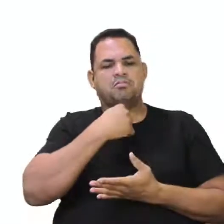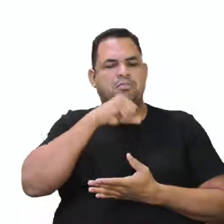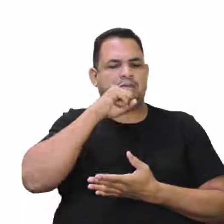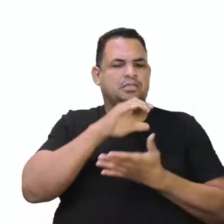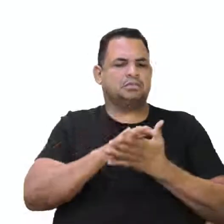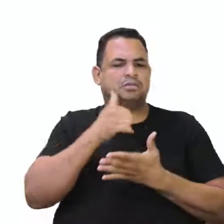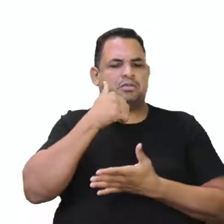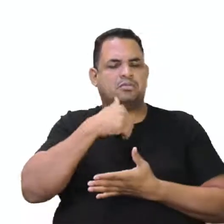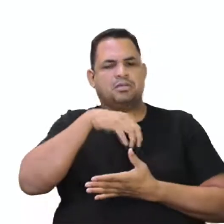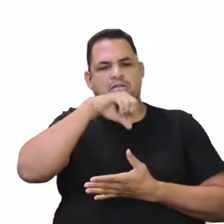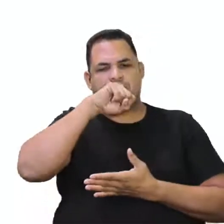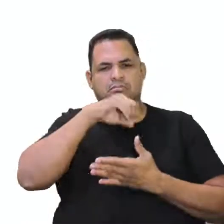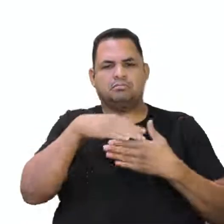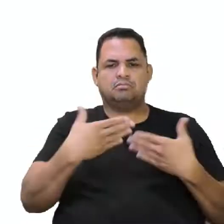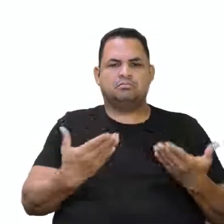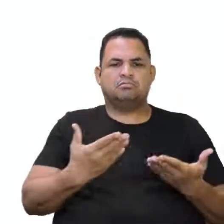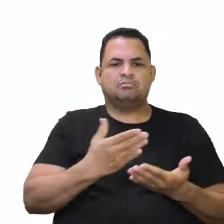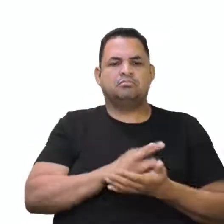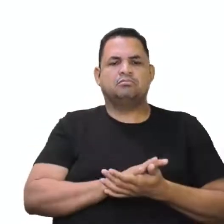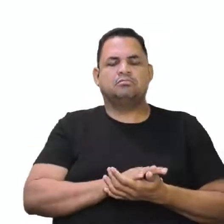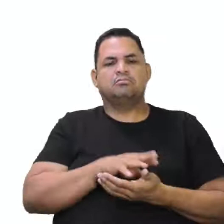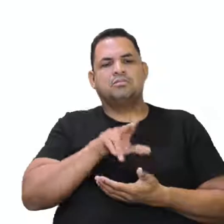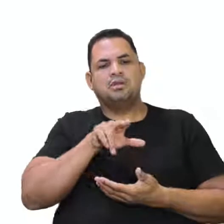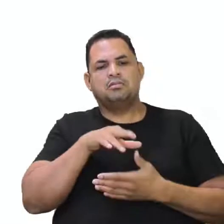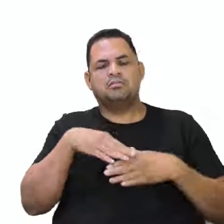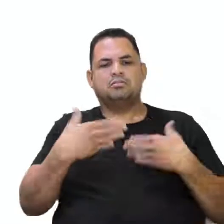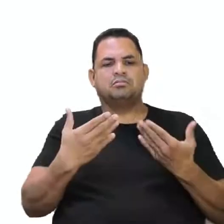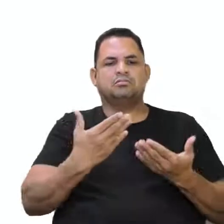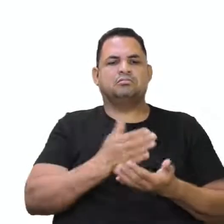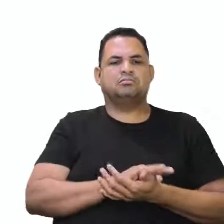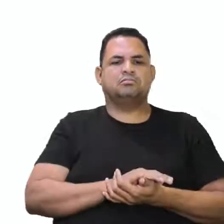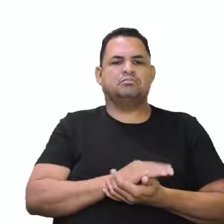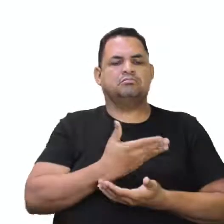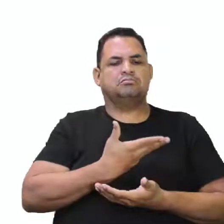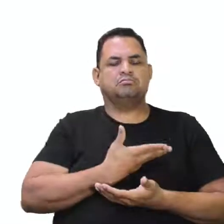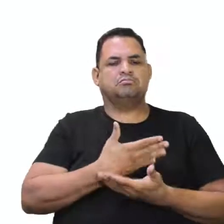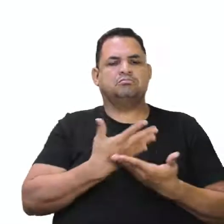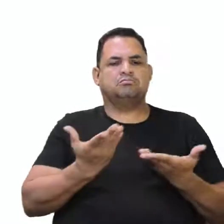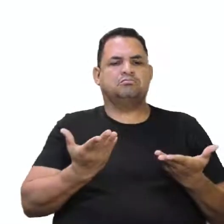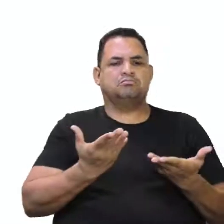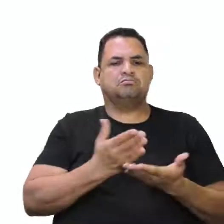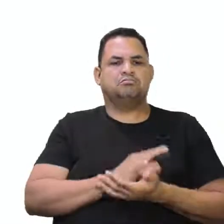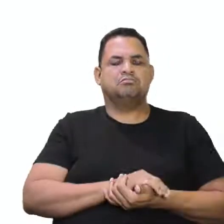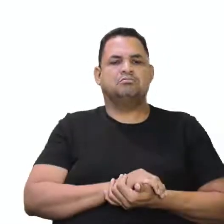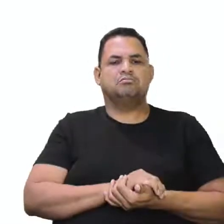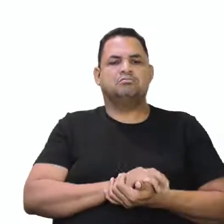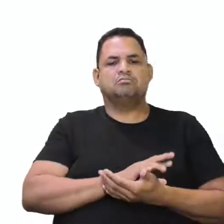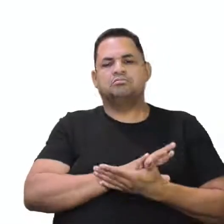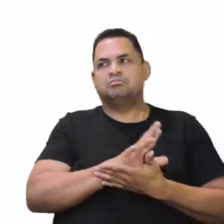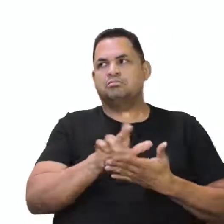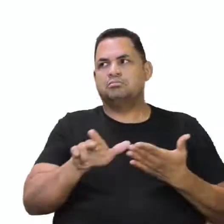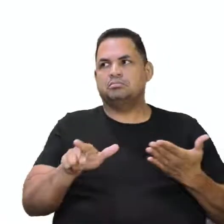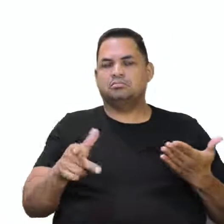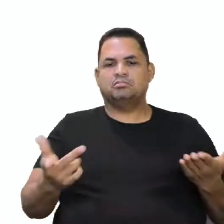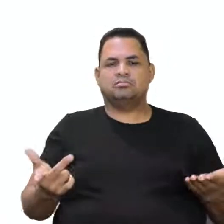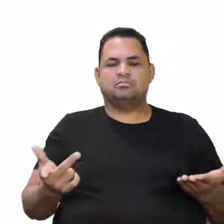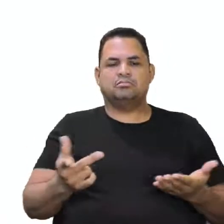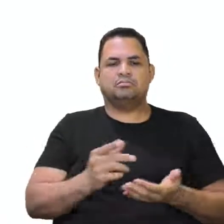sua mother, sua mãe, sister, irmã, brother, irmão, and so on, e assim por